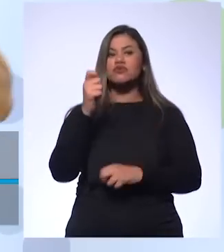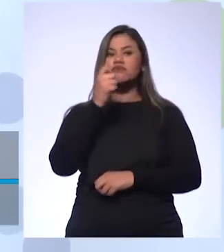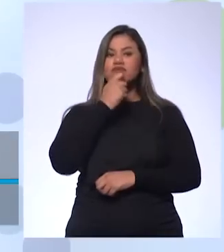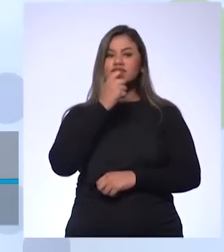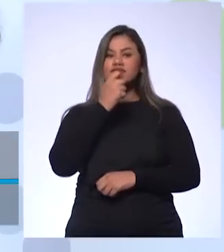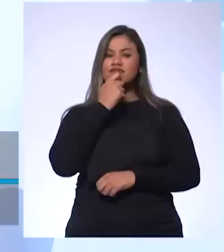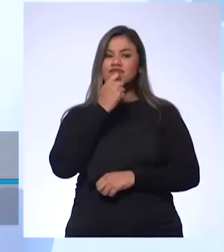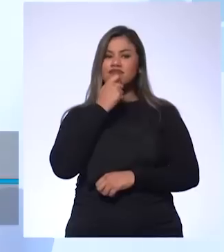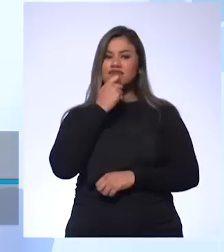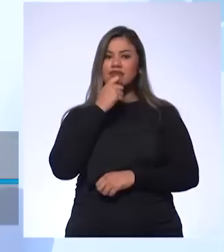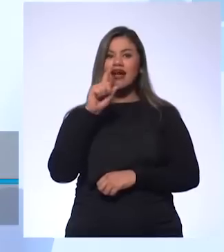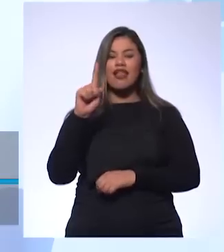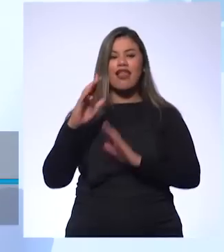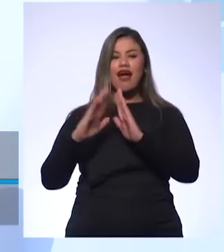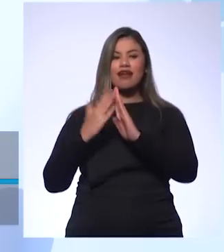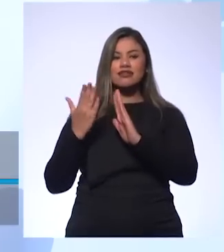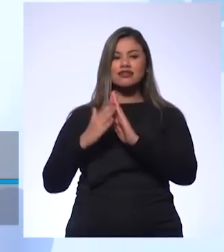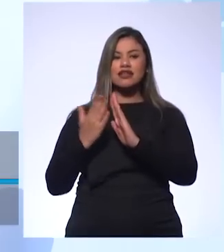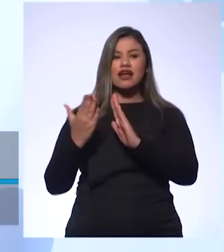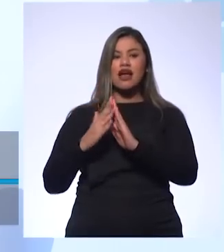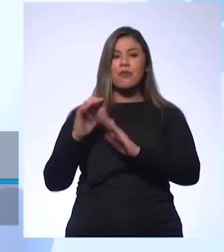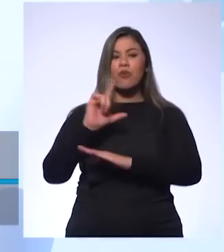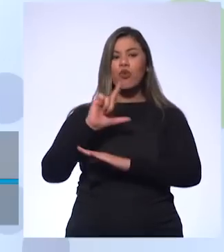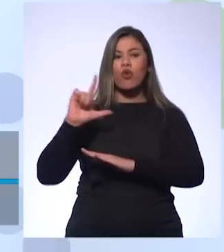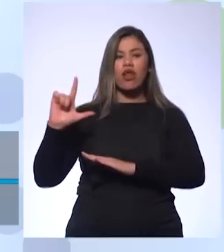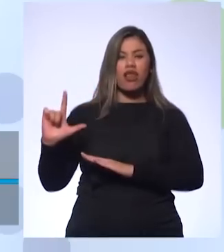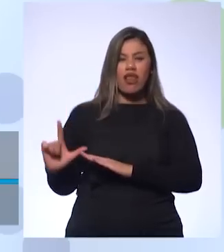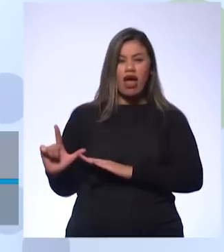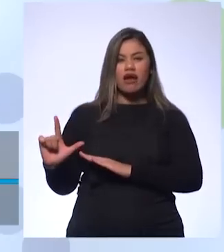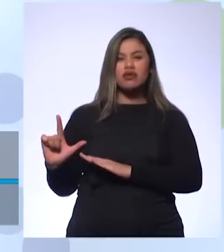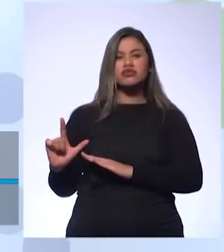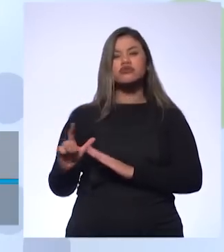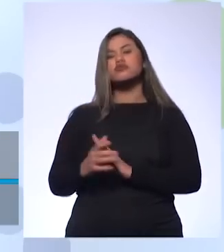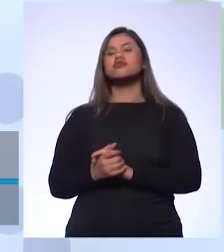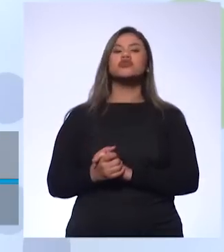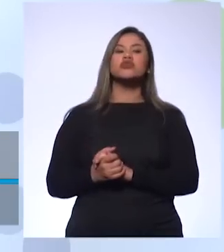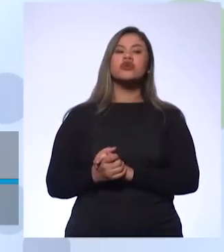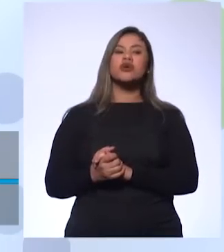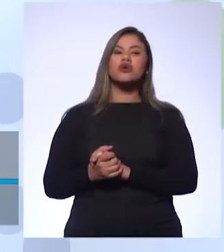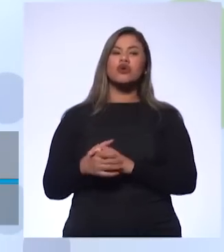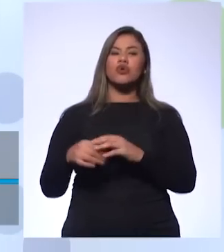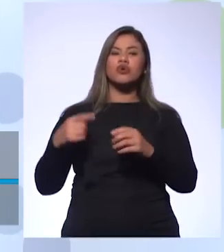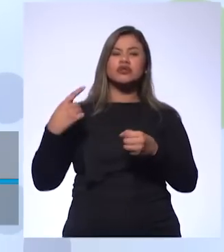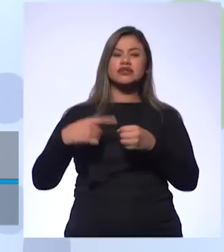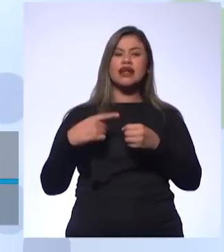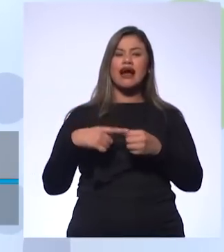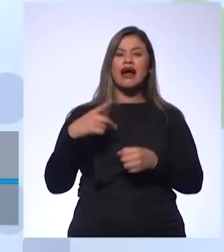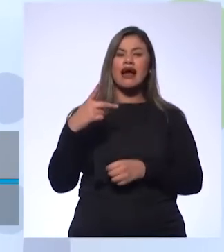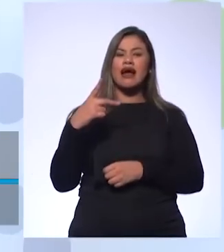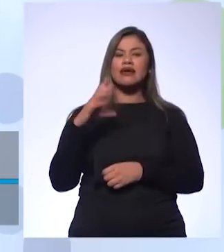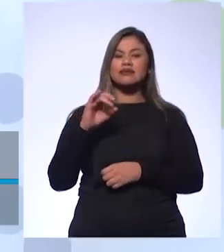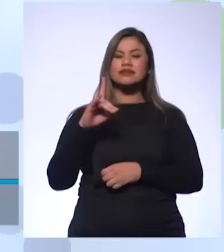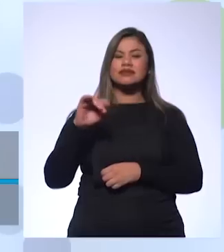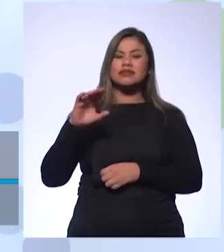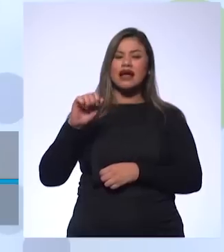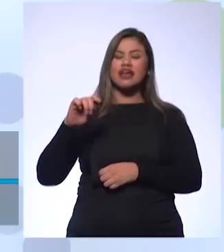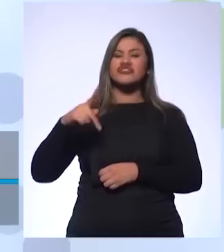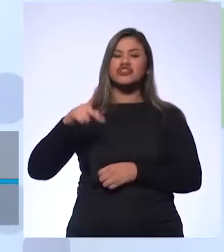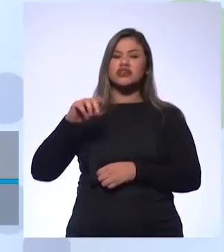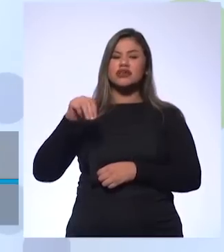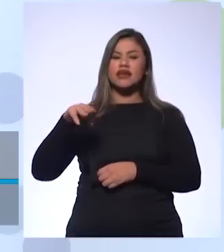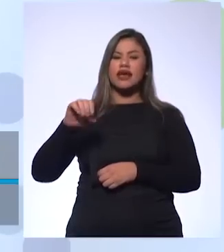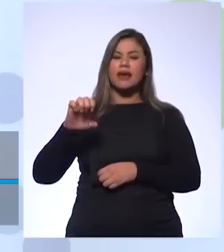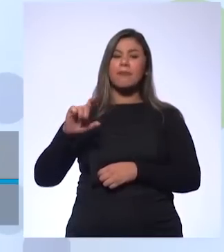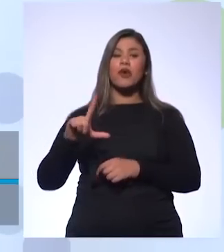periférica, o extremo leste. Perfeito. Porque ali, Cidade Camel, está bem ali na divisa com Ferraz de